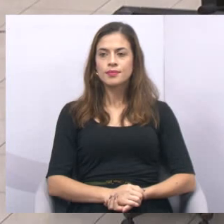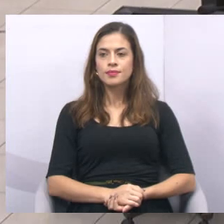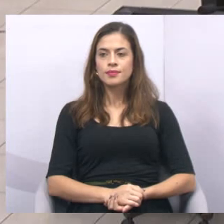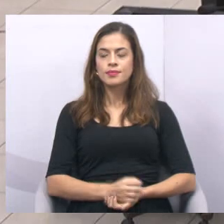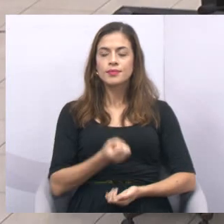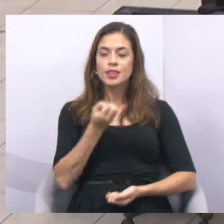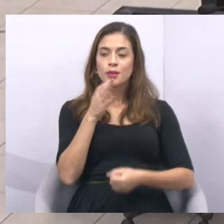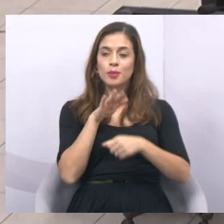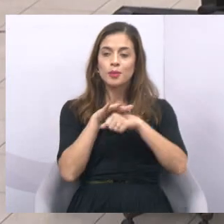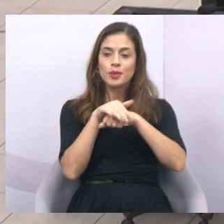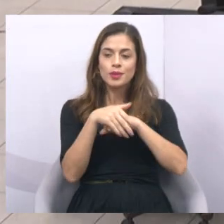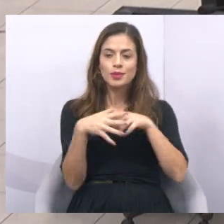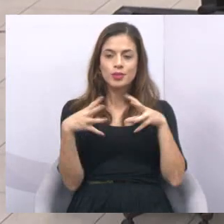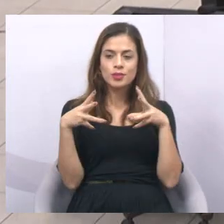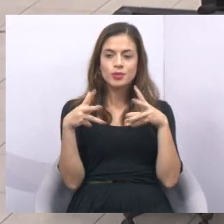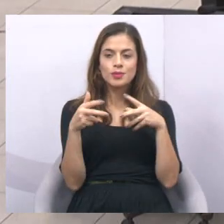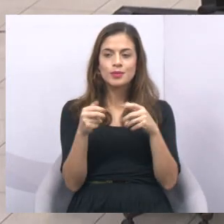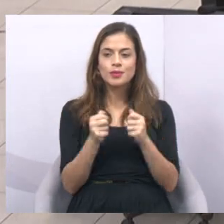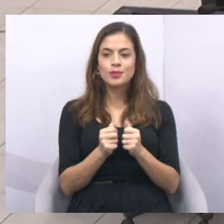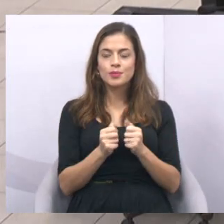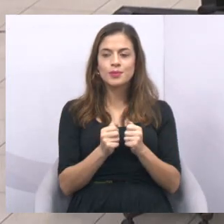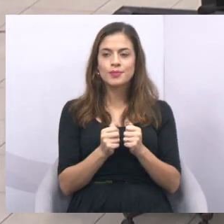Bom, boa noite a todos.